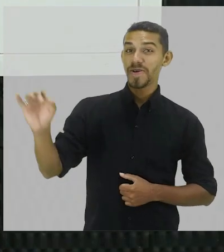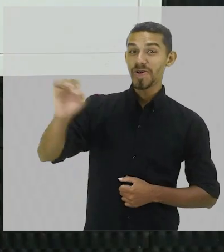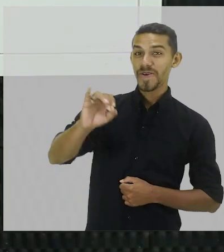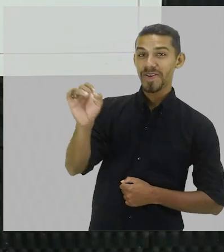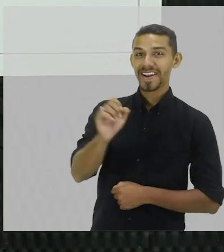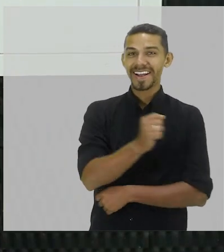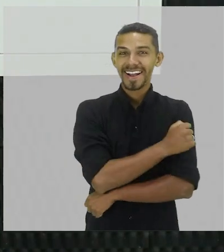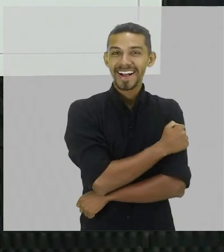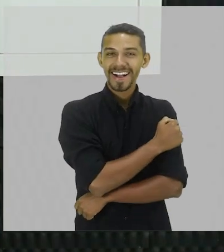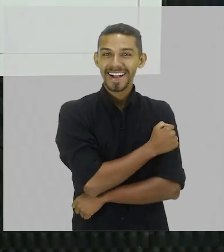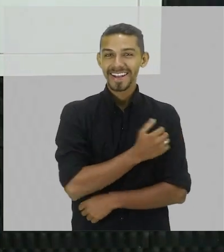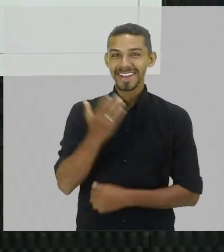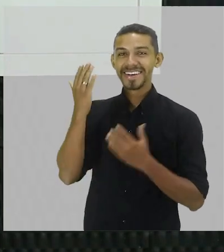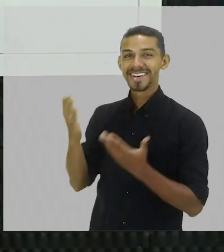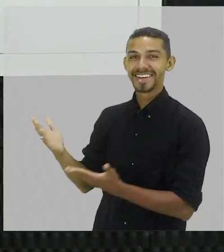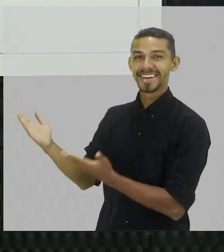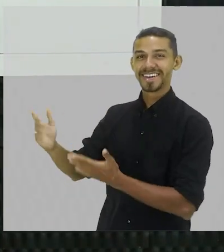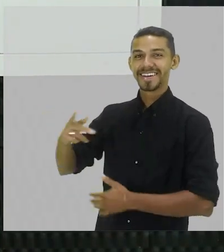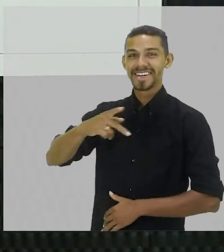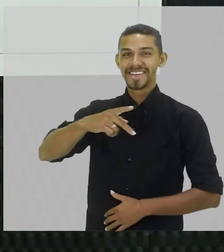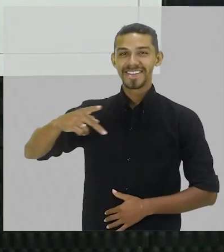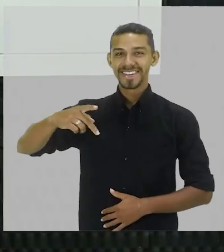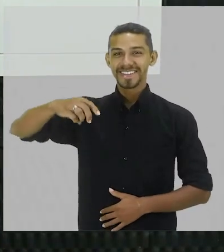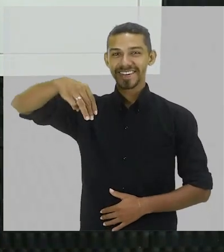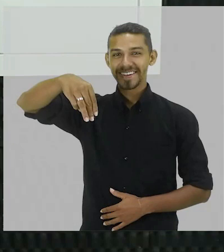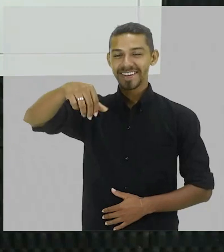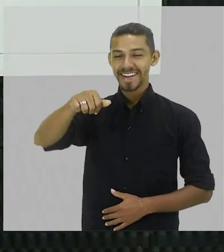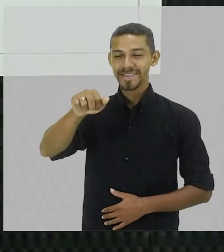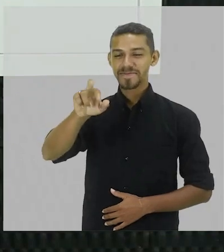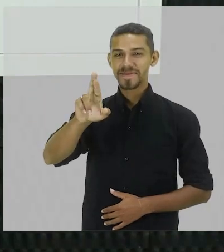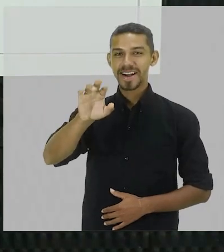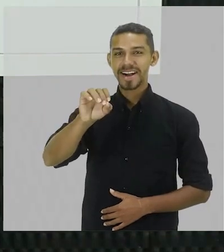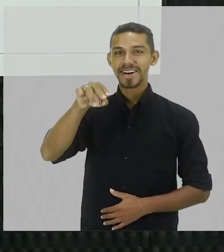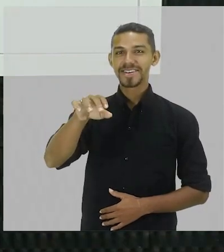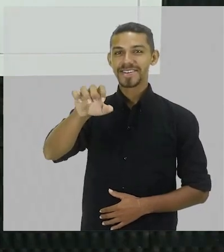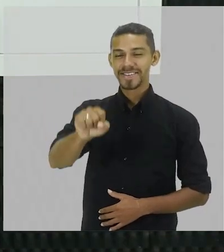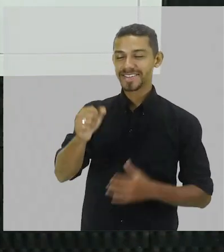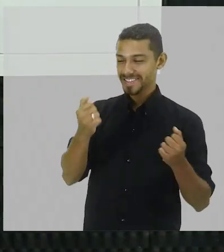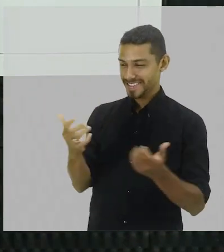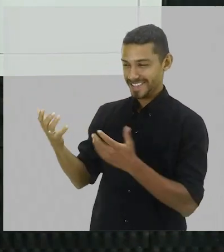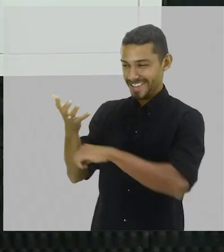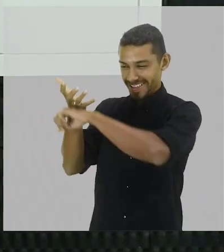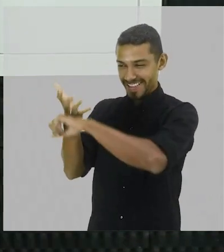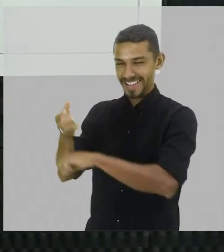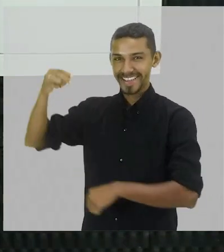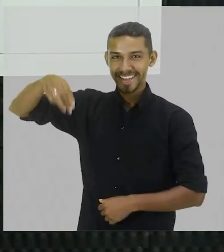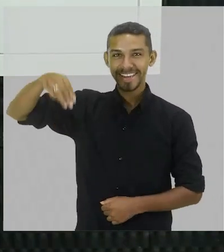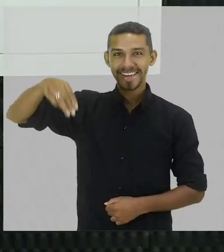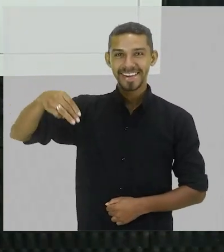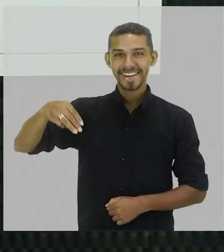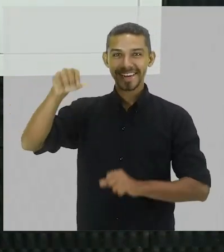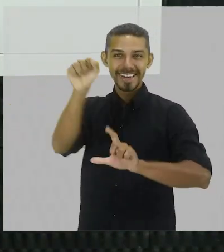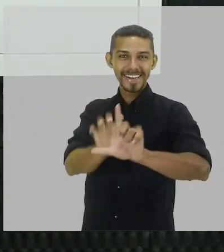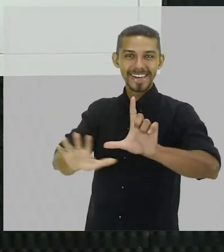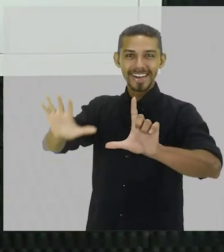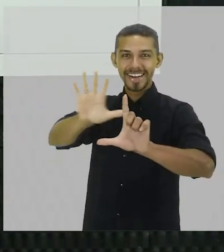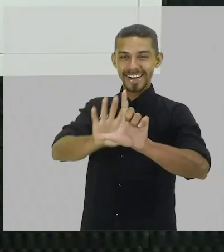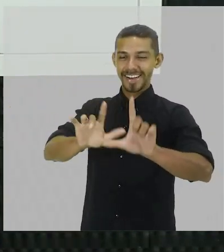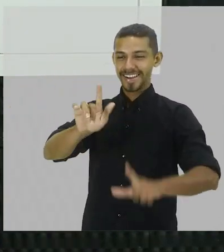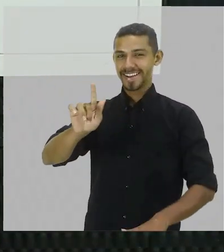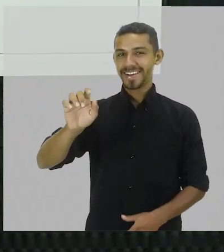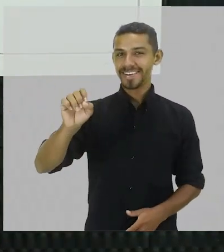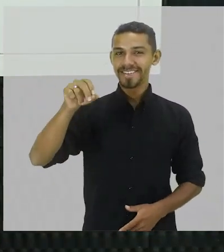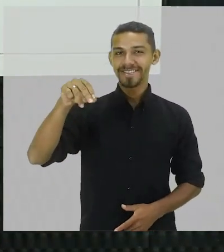Olá pessoal, aqui é o professor Maroni Beckman, professor de matemática da plataforma Gonçalves Dias, mais uma vez com vocês aqui para a